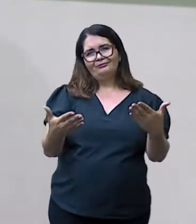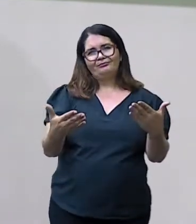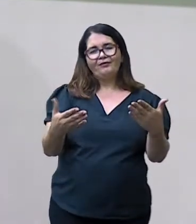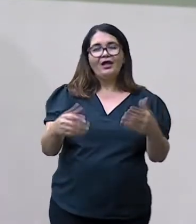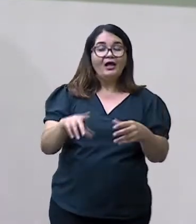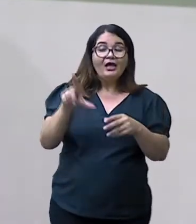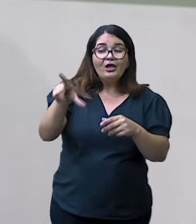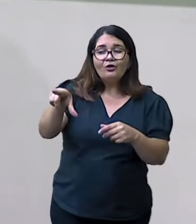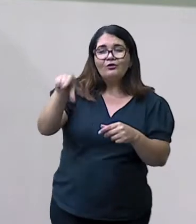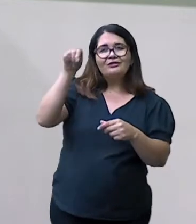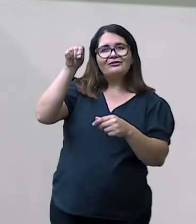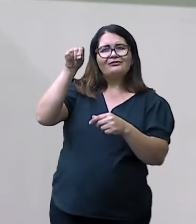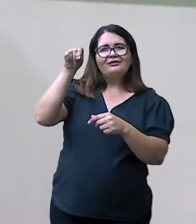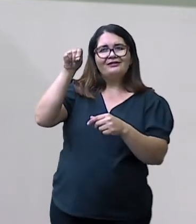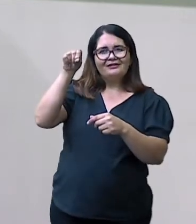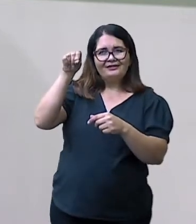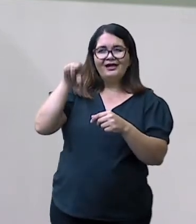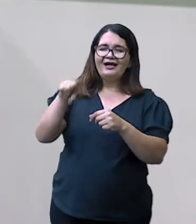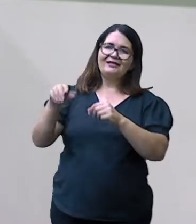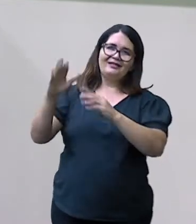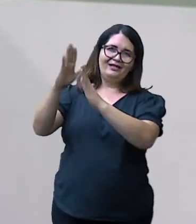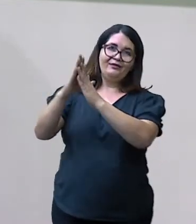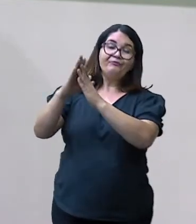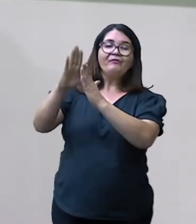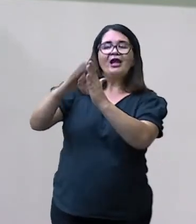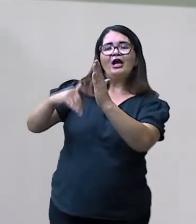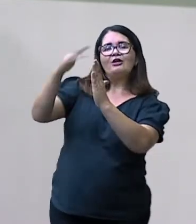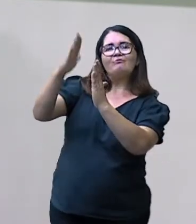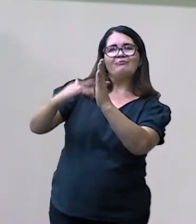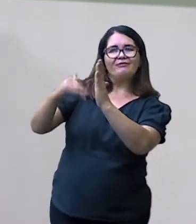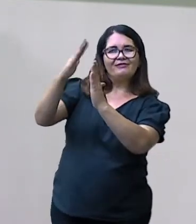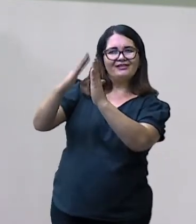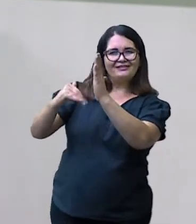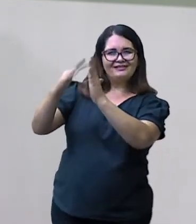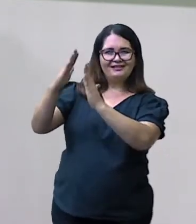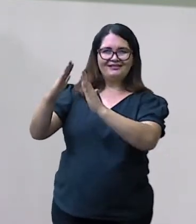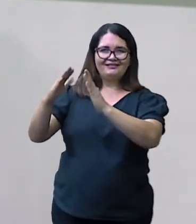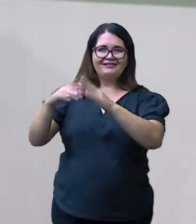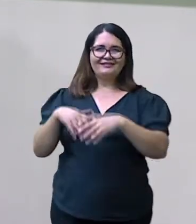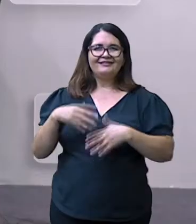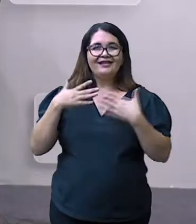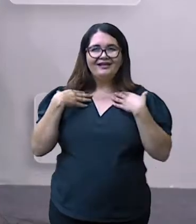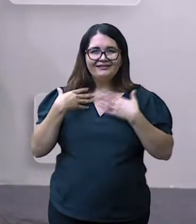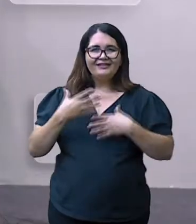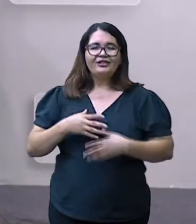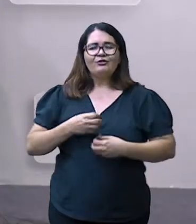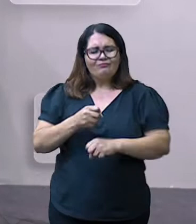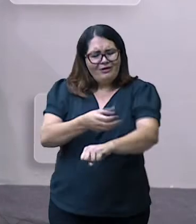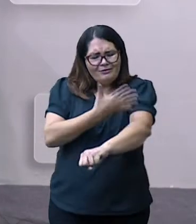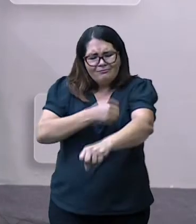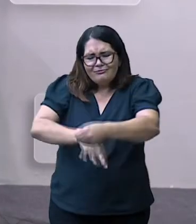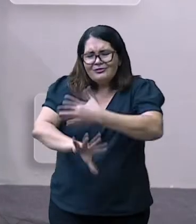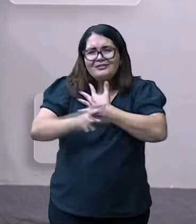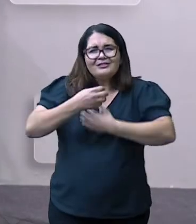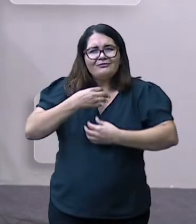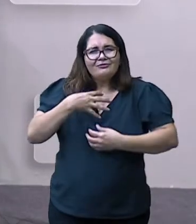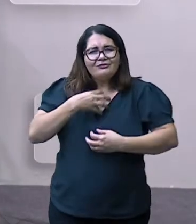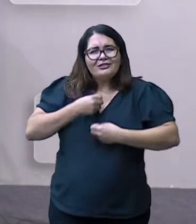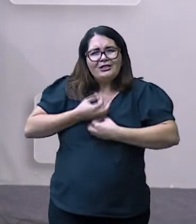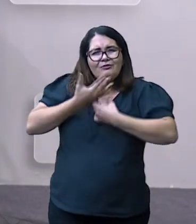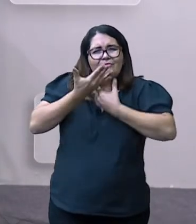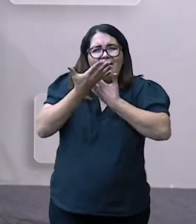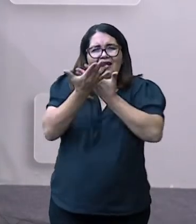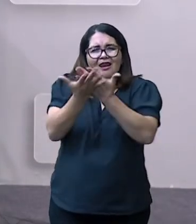dela que eu bato as asas, registro o outro lado e torno a voltar. Maravilhoso. Entendeu? Então,